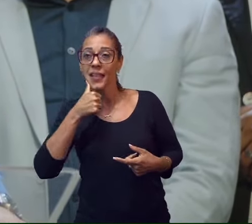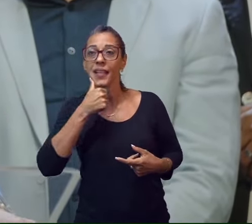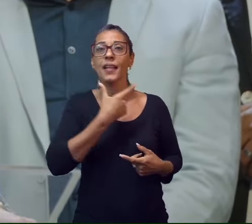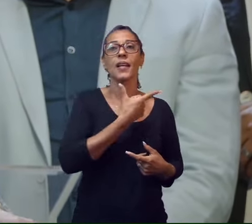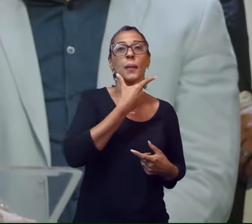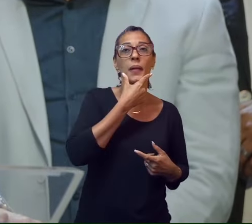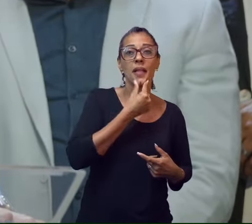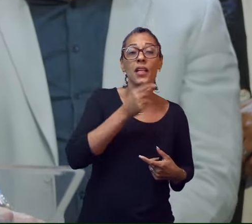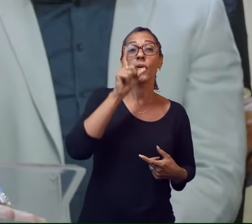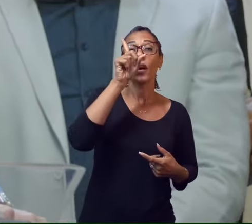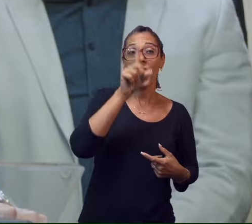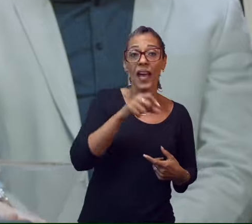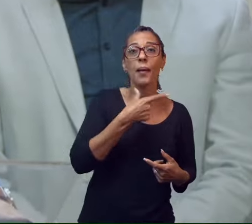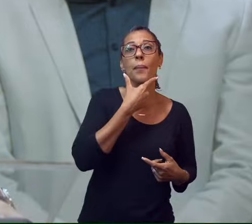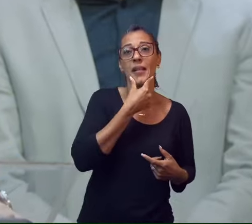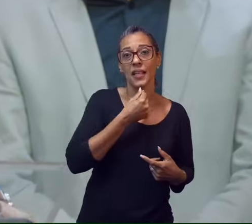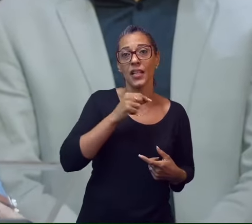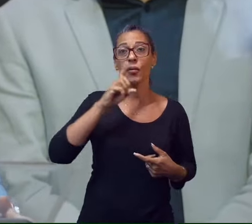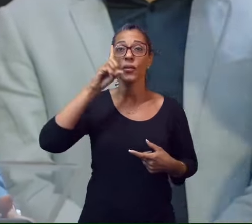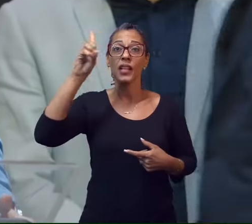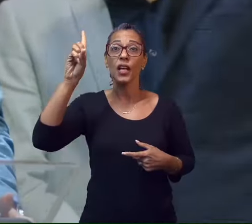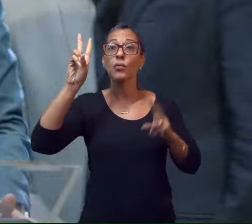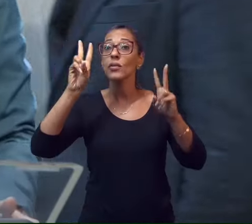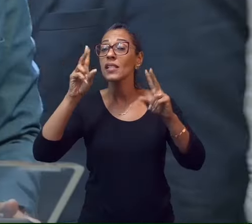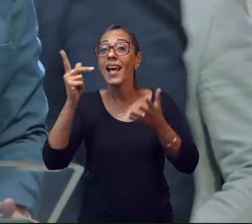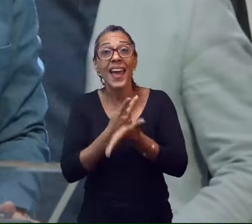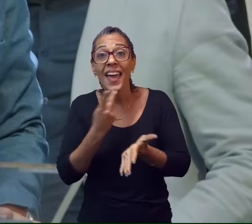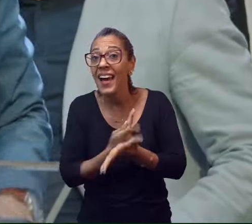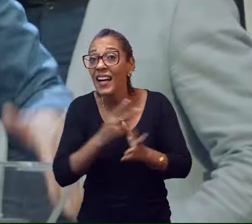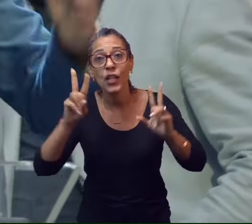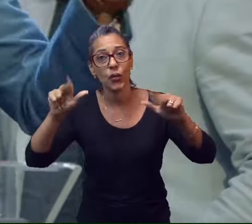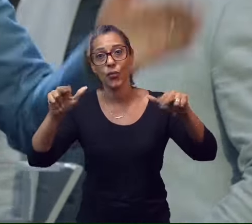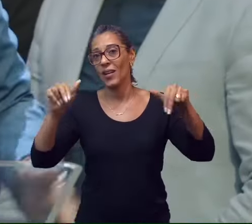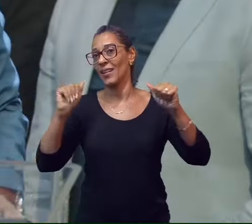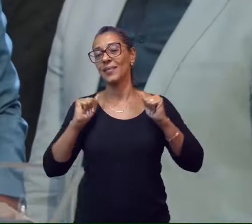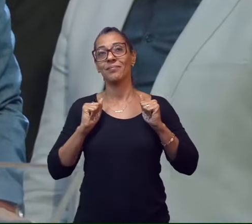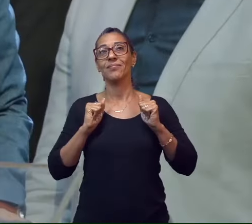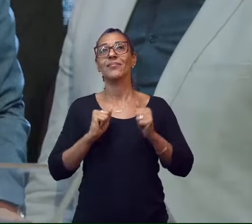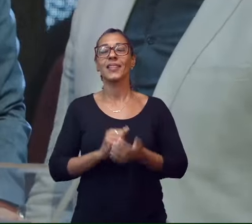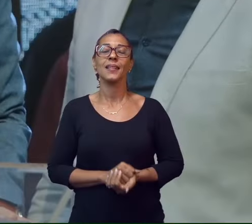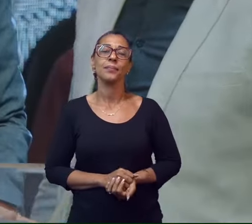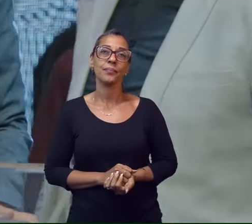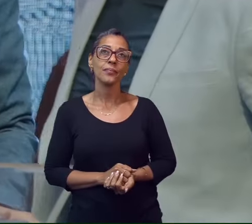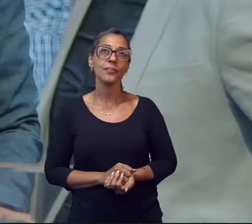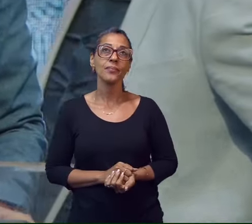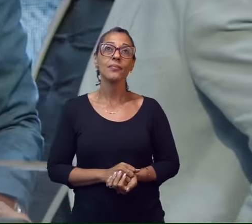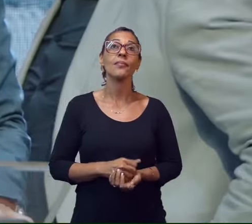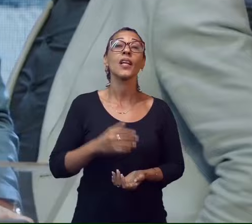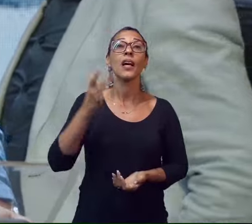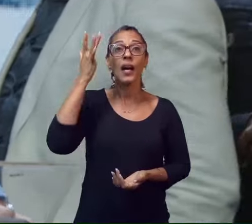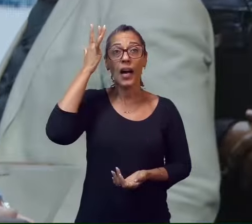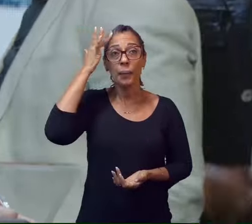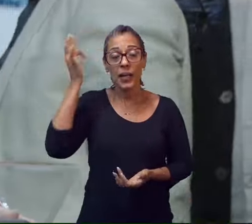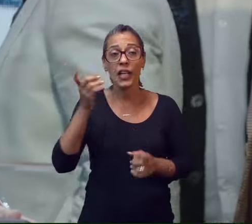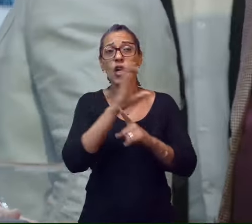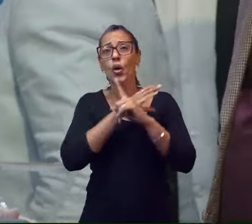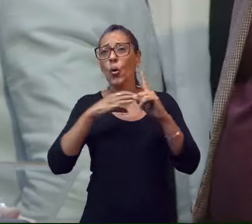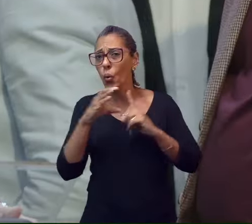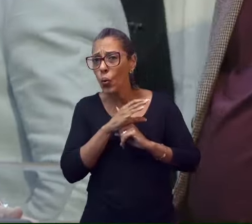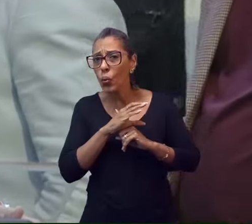da família quinta-feira Gabriela Rocha vai estar aqui conosco Estrada Franca sexta-feira o pastor